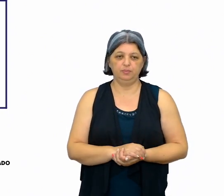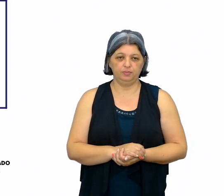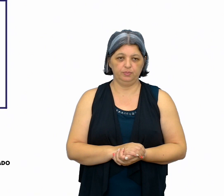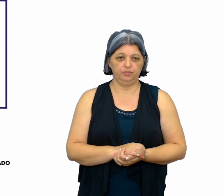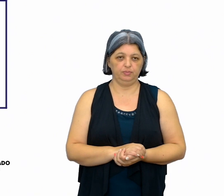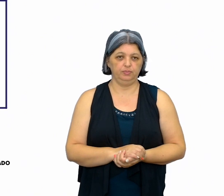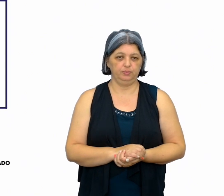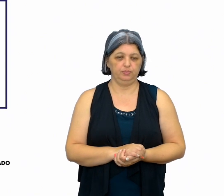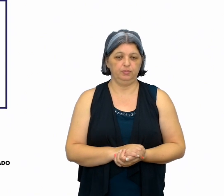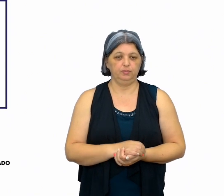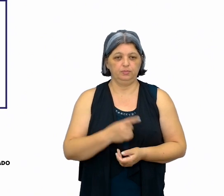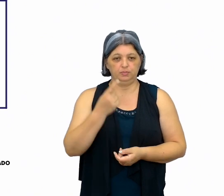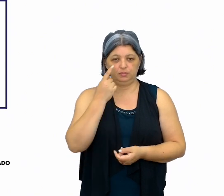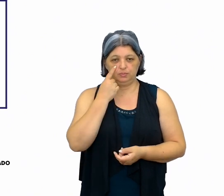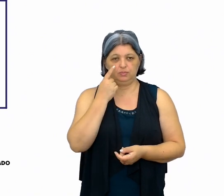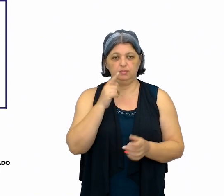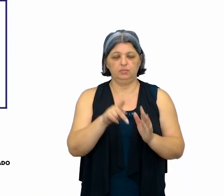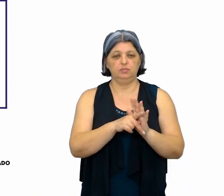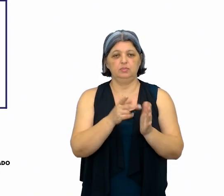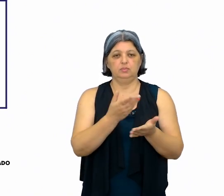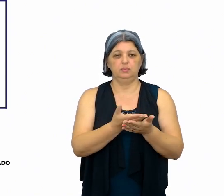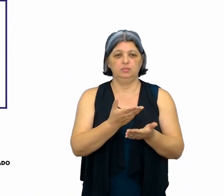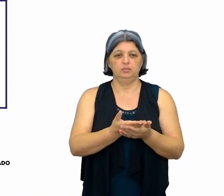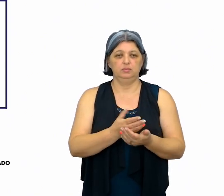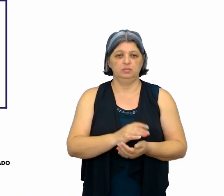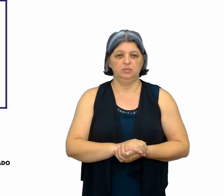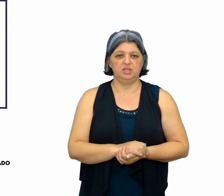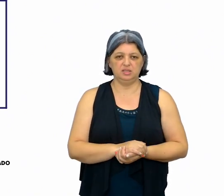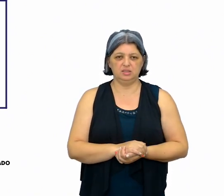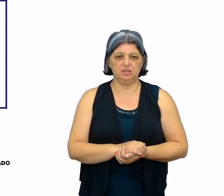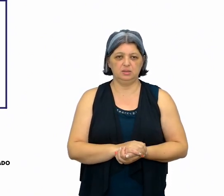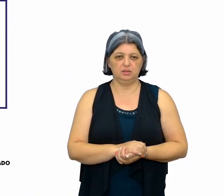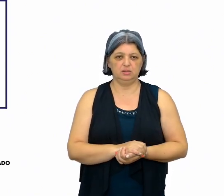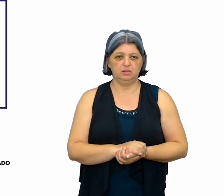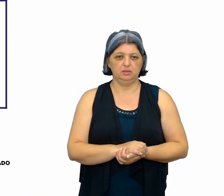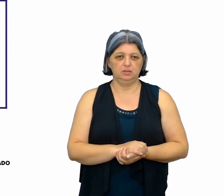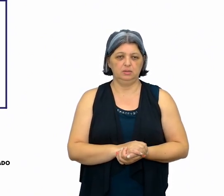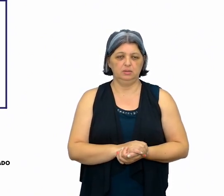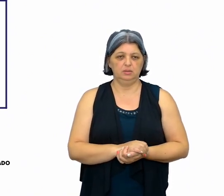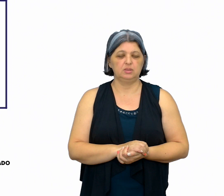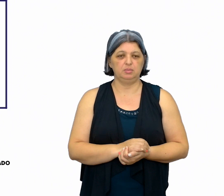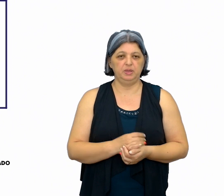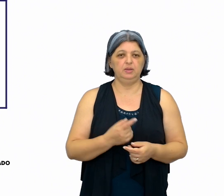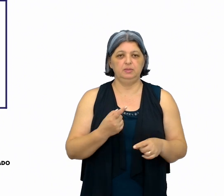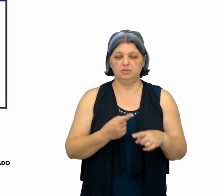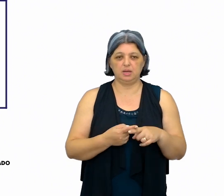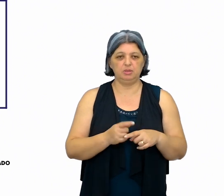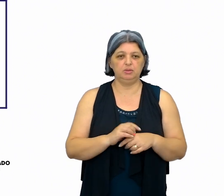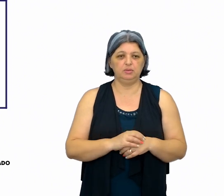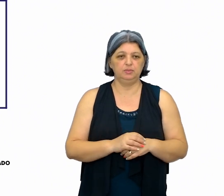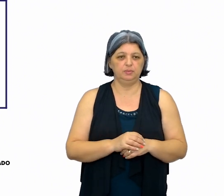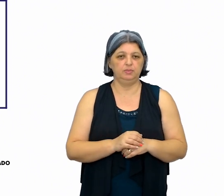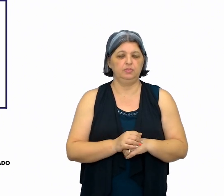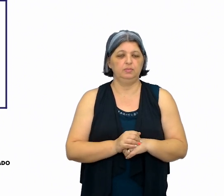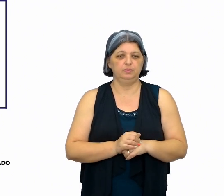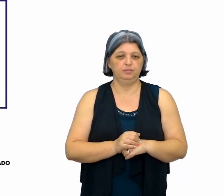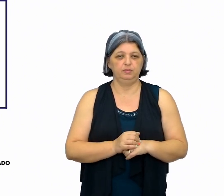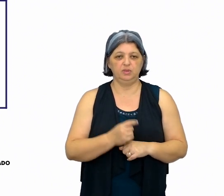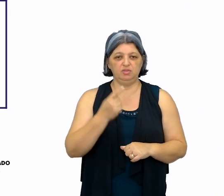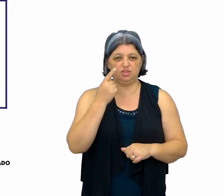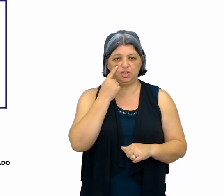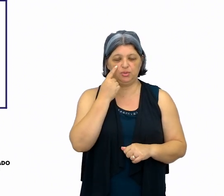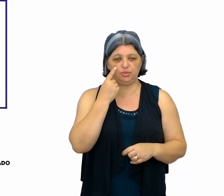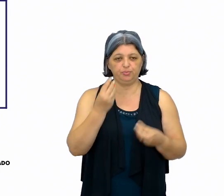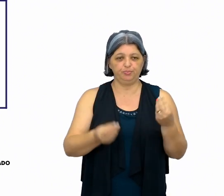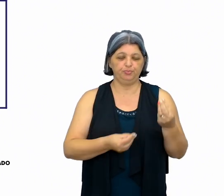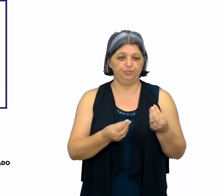poderão perceber se os estudantes dominam ou não conceitos como a sílaba tônica. E